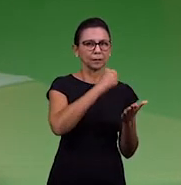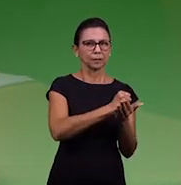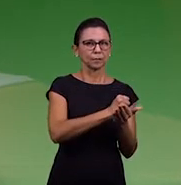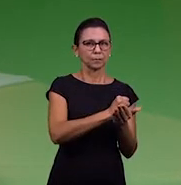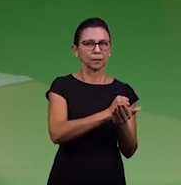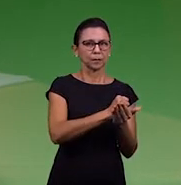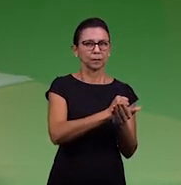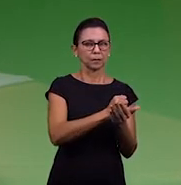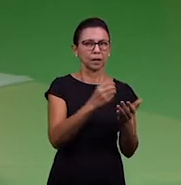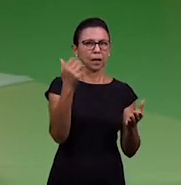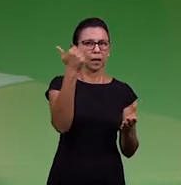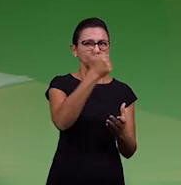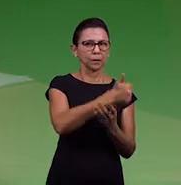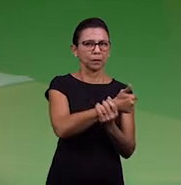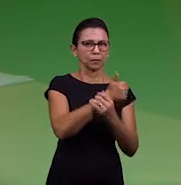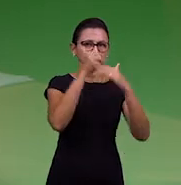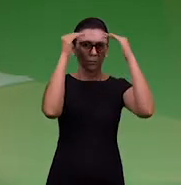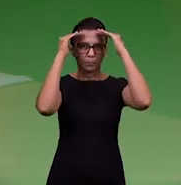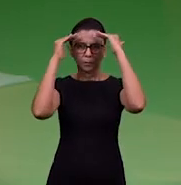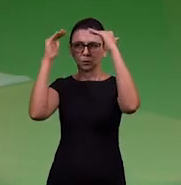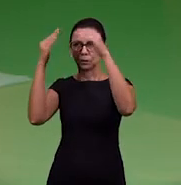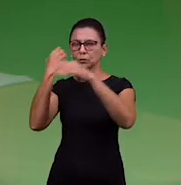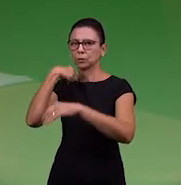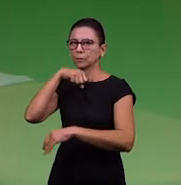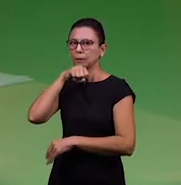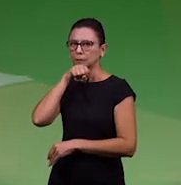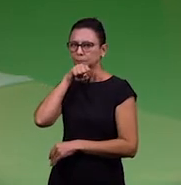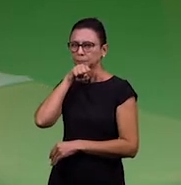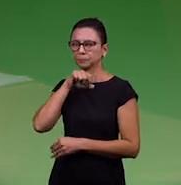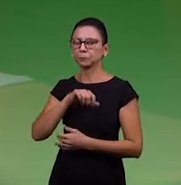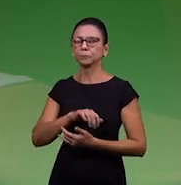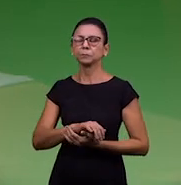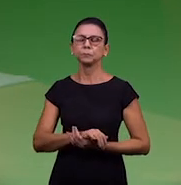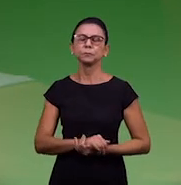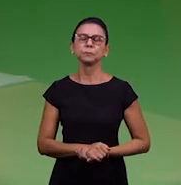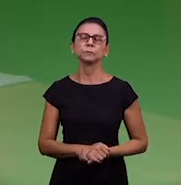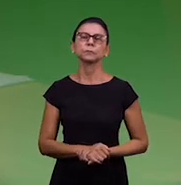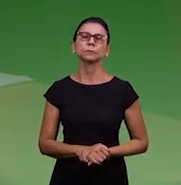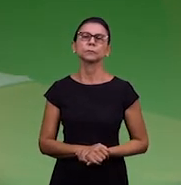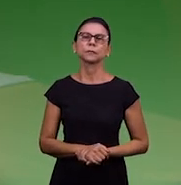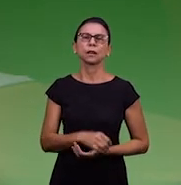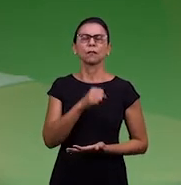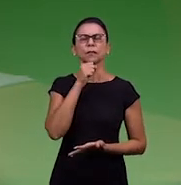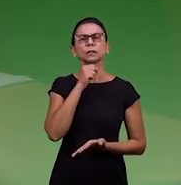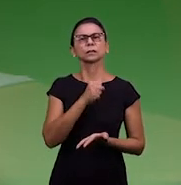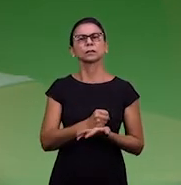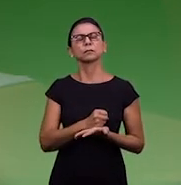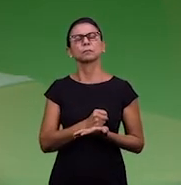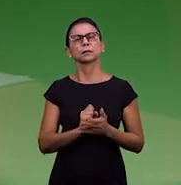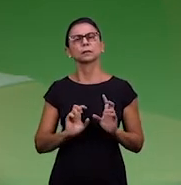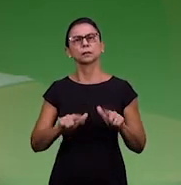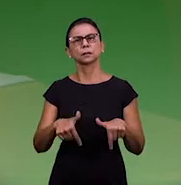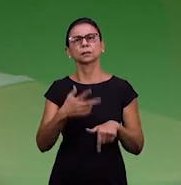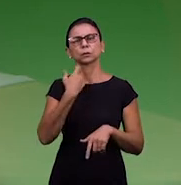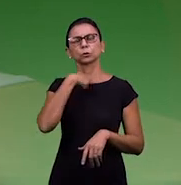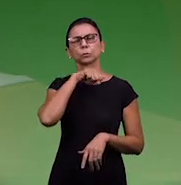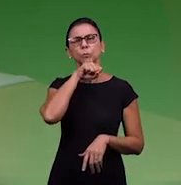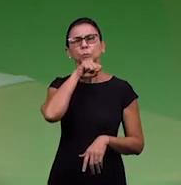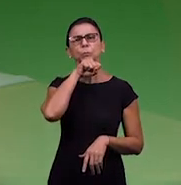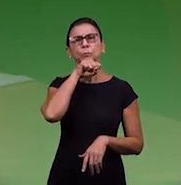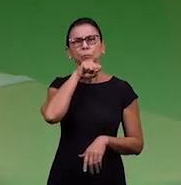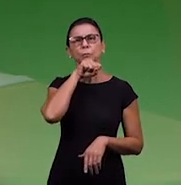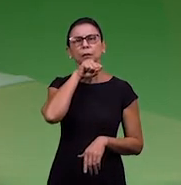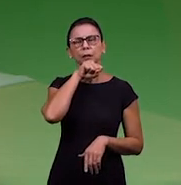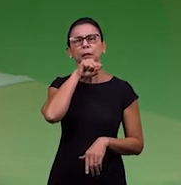do Pai para atender toda a vontade do Senhor. Então vimos aqui Velho Testamento, a operação do Pai,